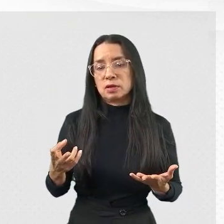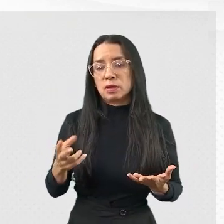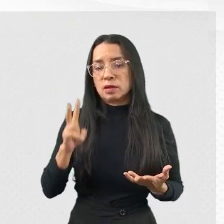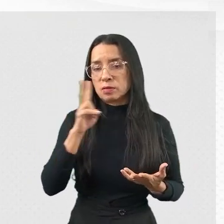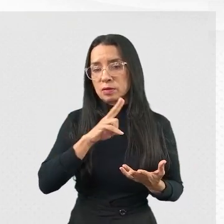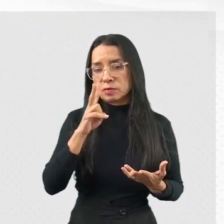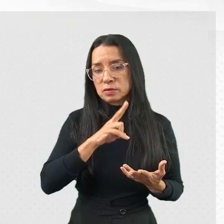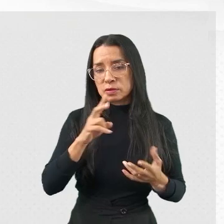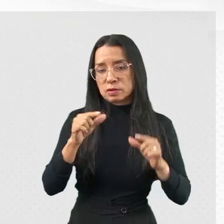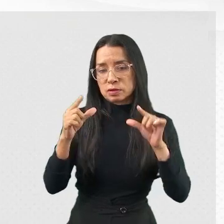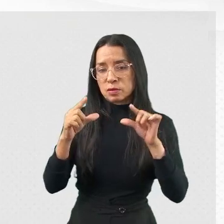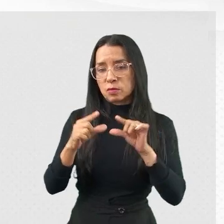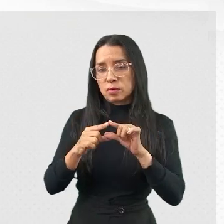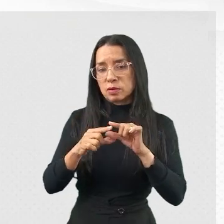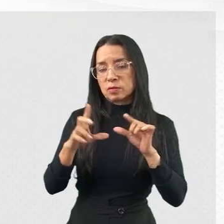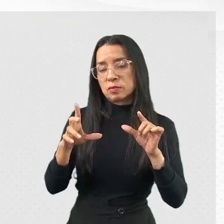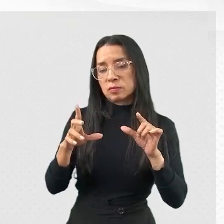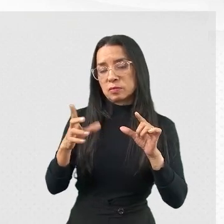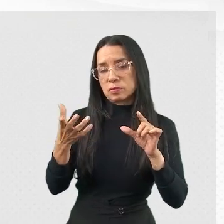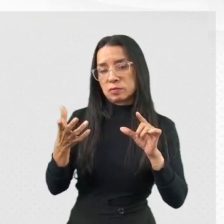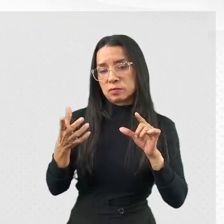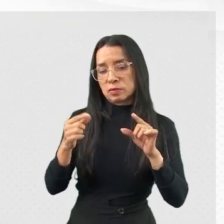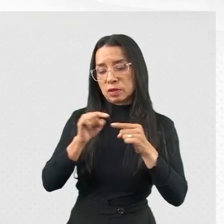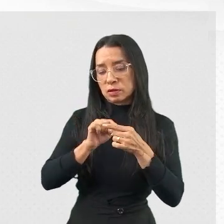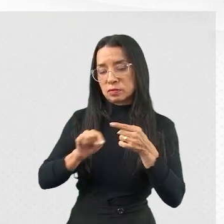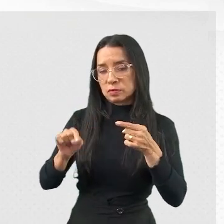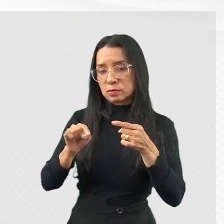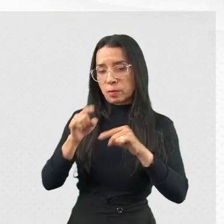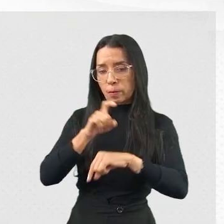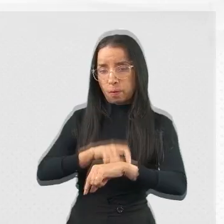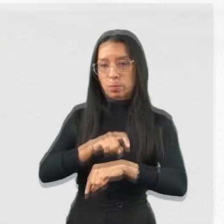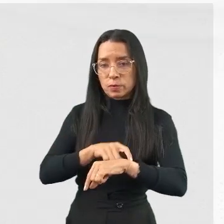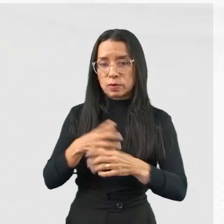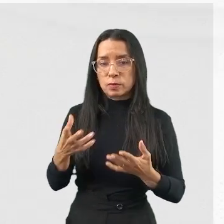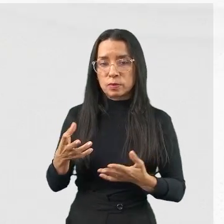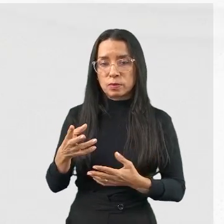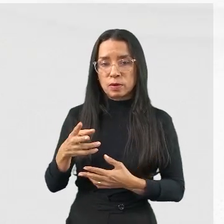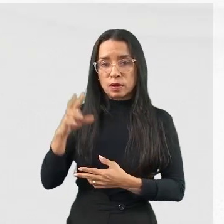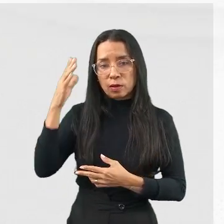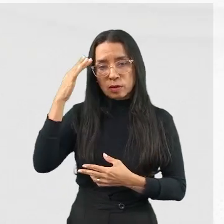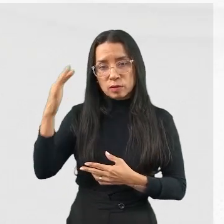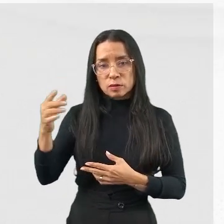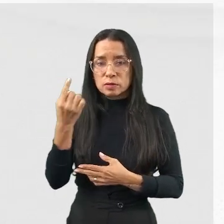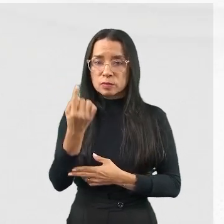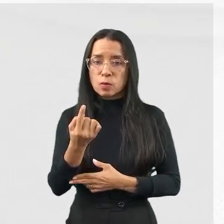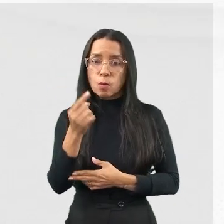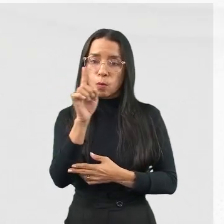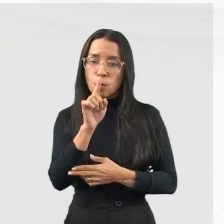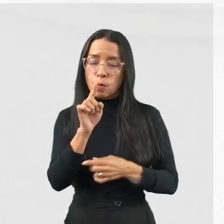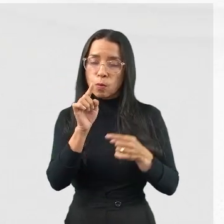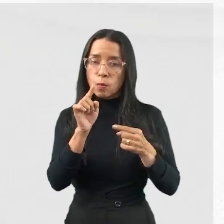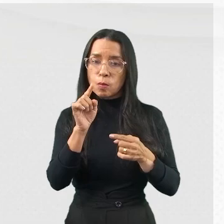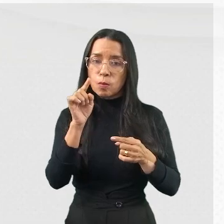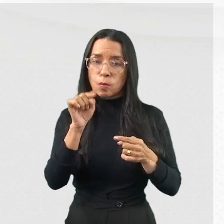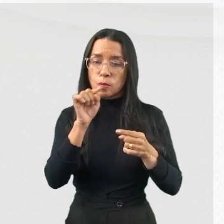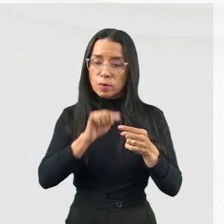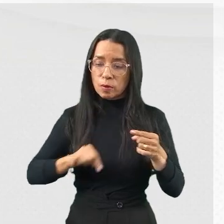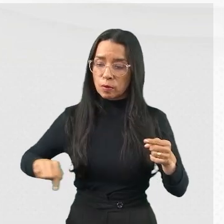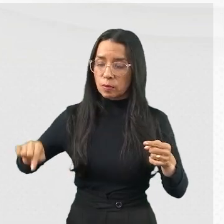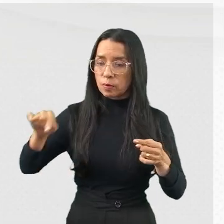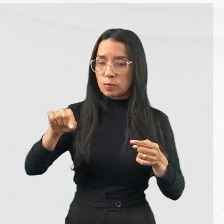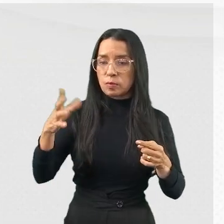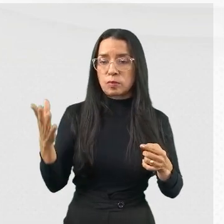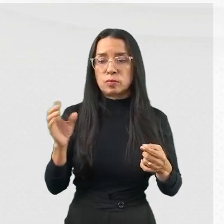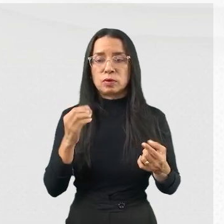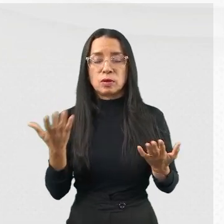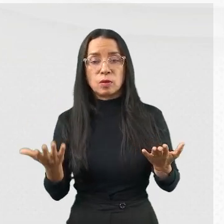ângulo descrito dividido pelo tempo. Agora imagine se esse ângulo descrito for uma volta. Tá? Uma volta.